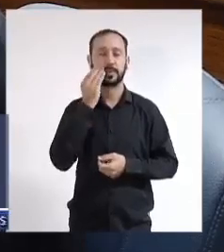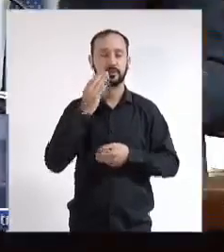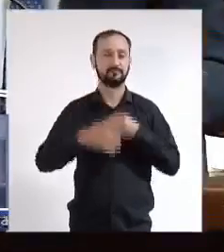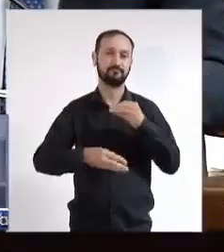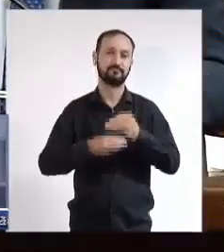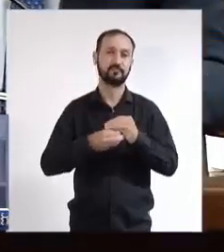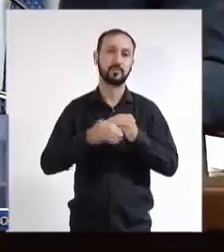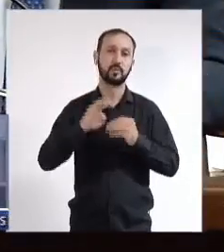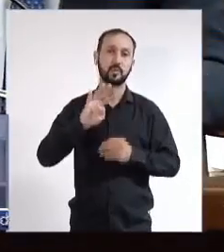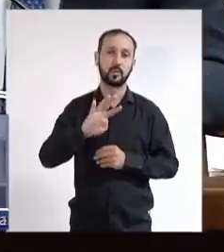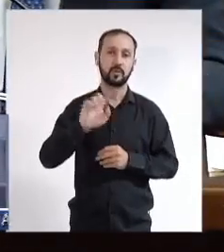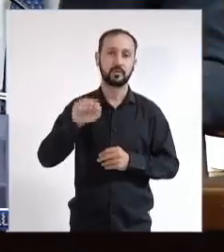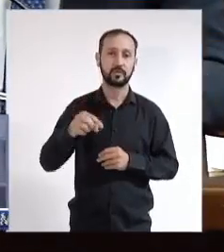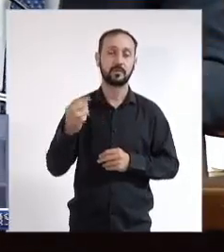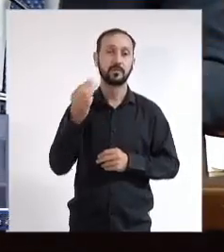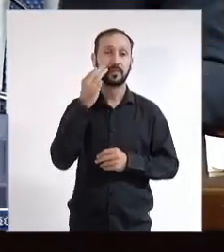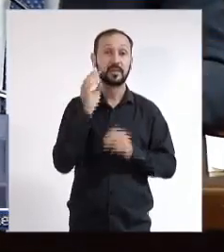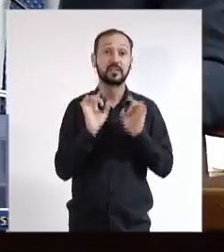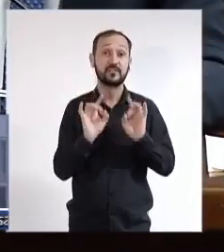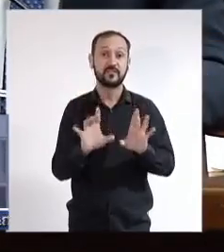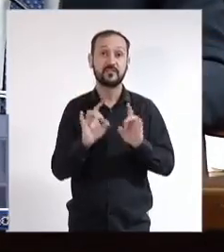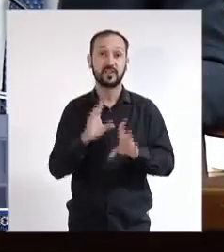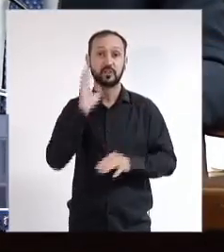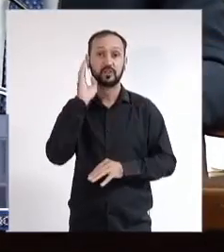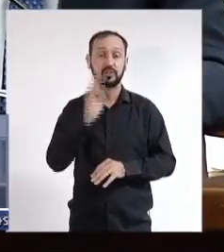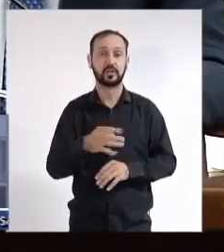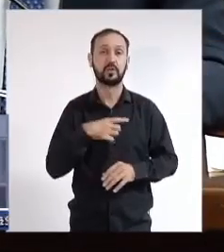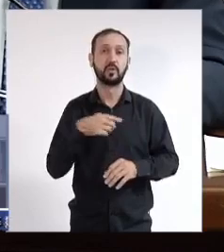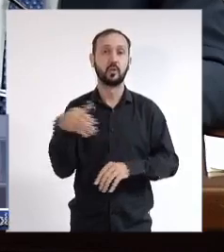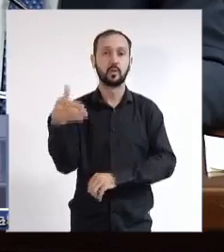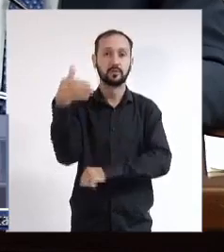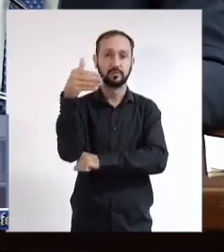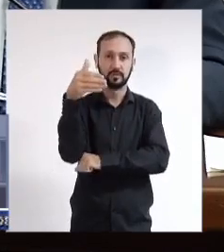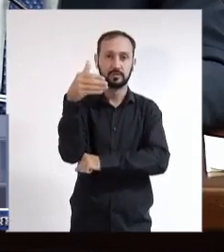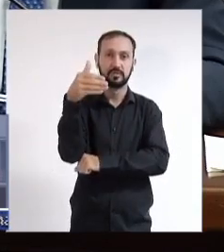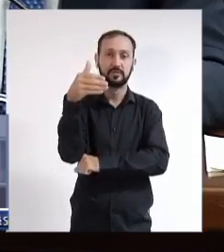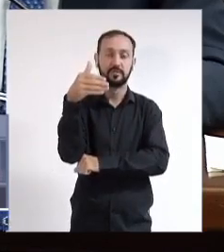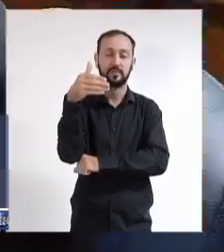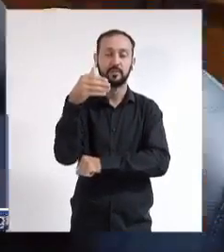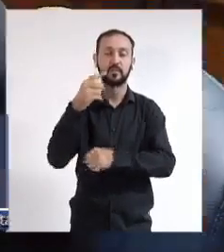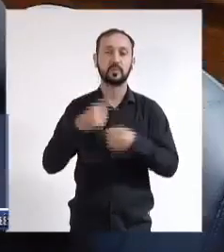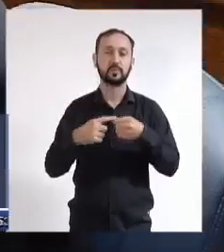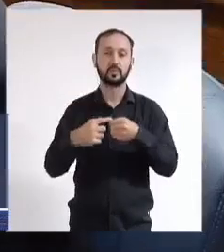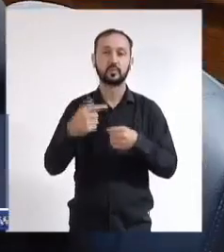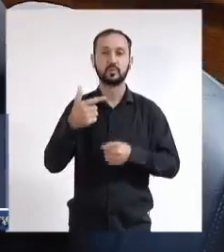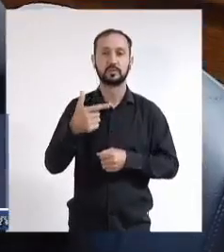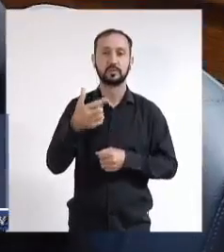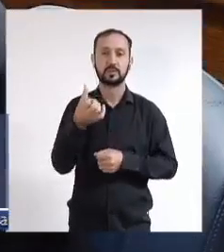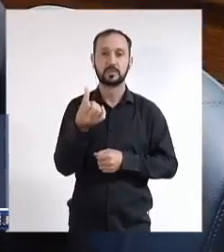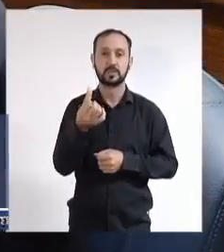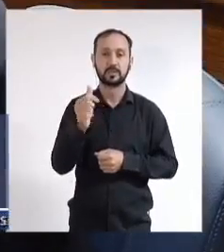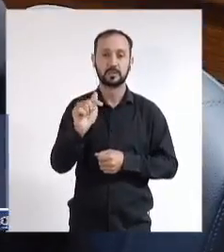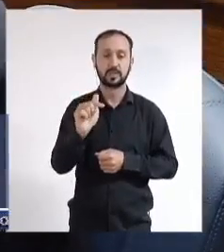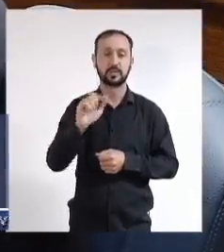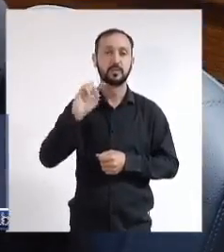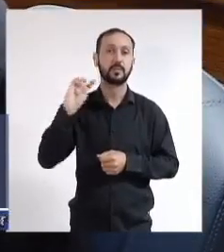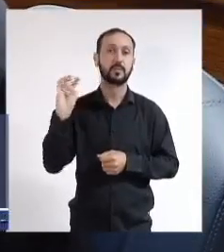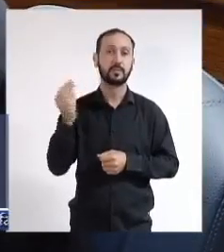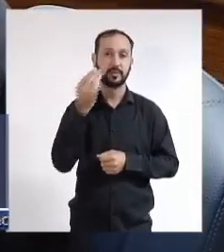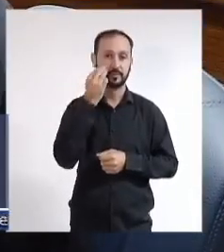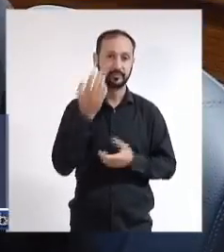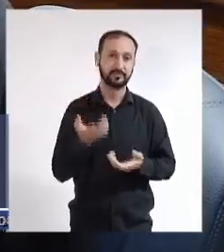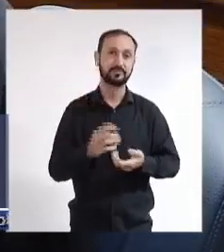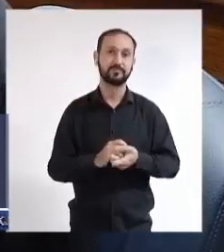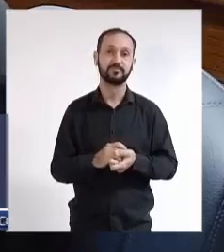4,1 milhão em vendas o setor hoteleiro dos municípios de acessos registrados 267 milhões em vendas e o de